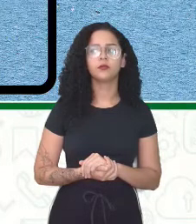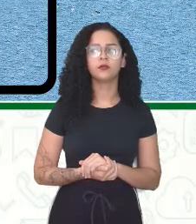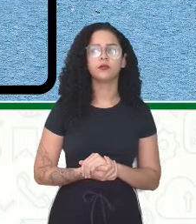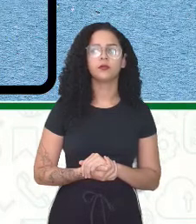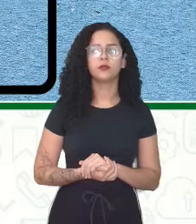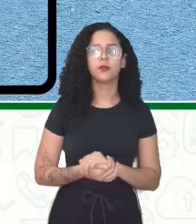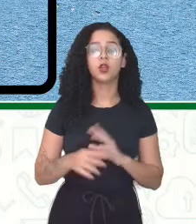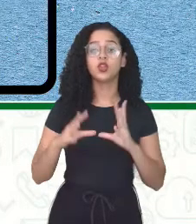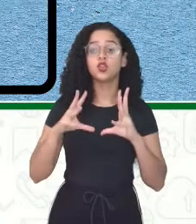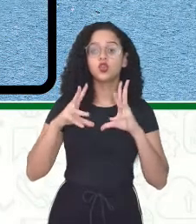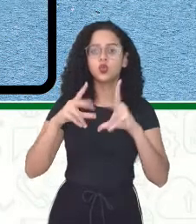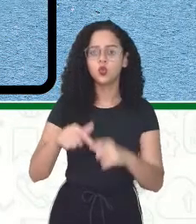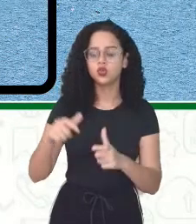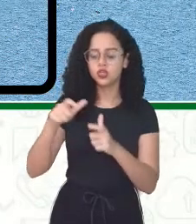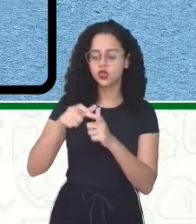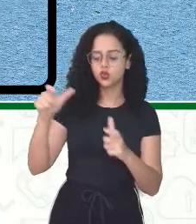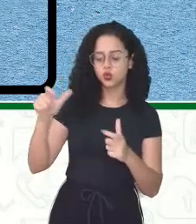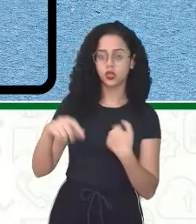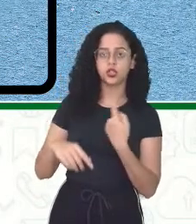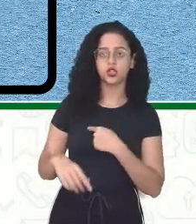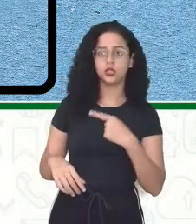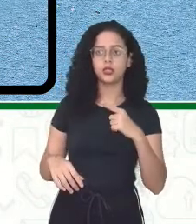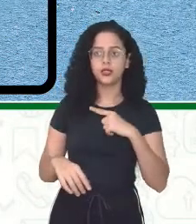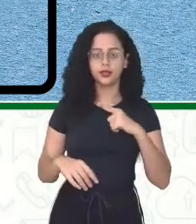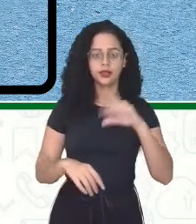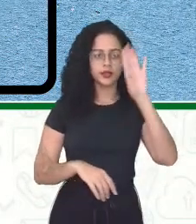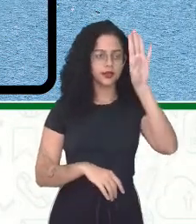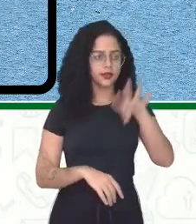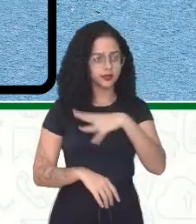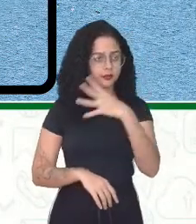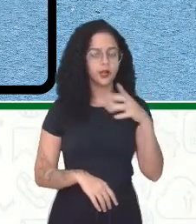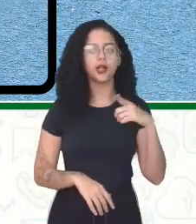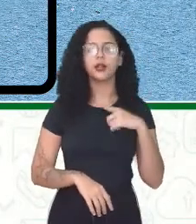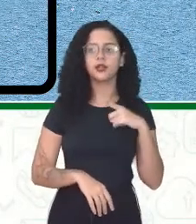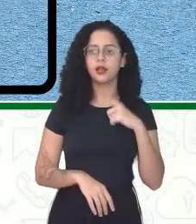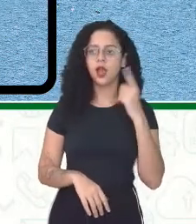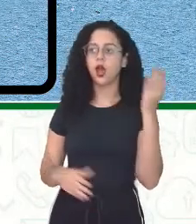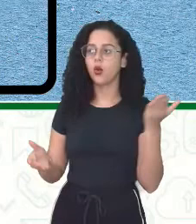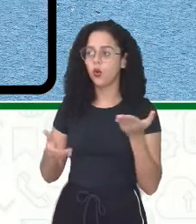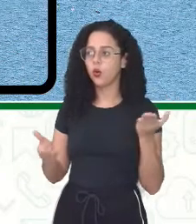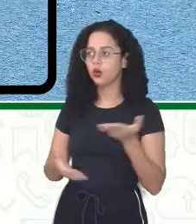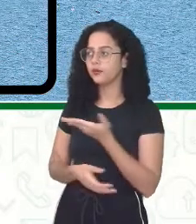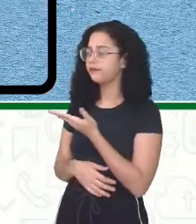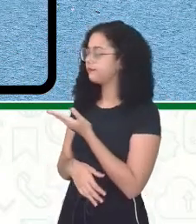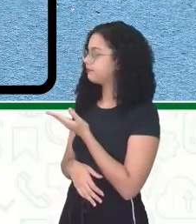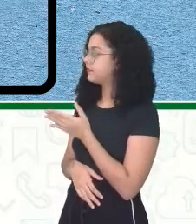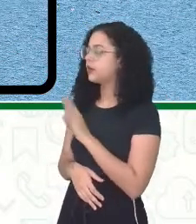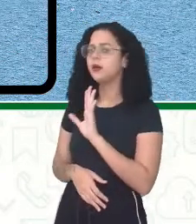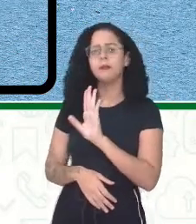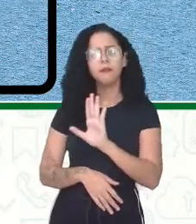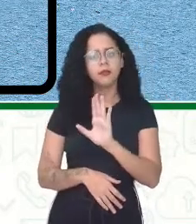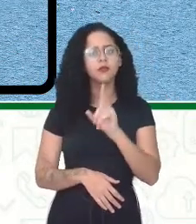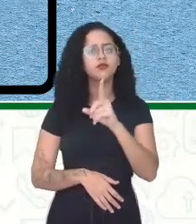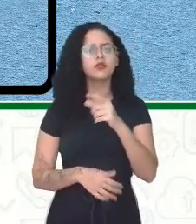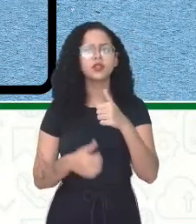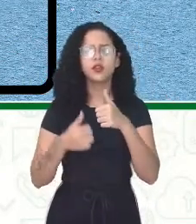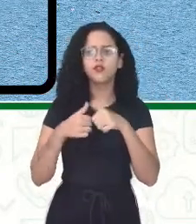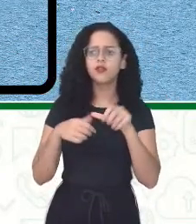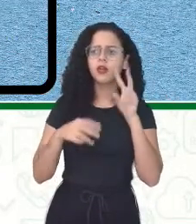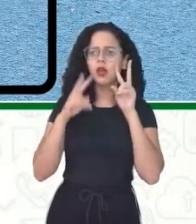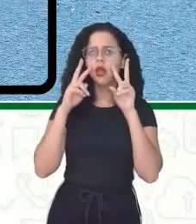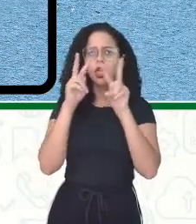todas as contas, né, que nós tínhamos na tabela estão aí agora, tá certo? Só que você fica com uma